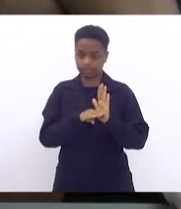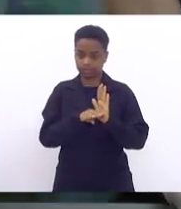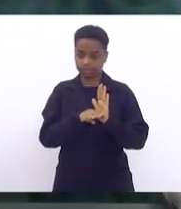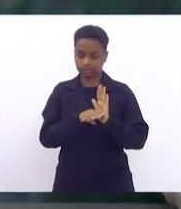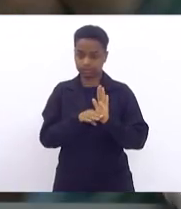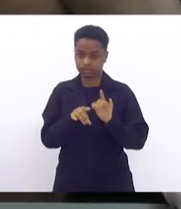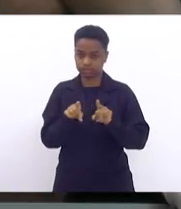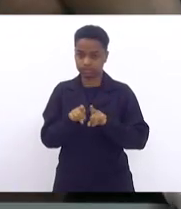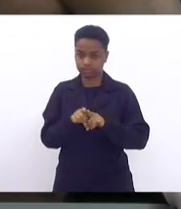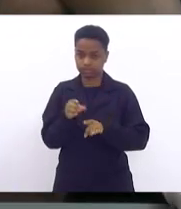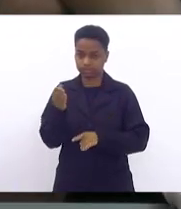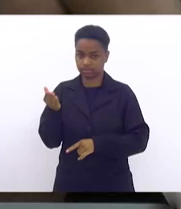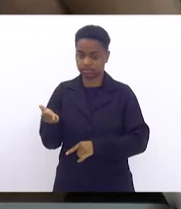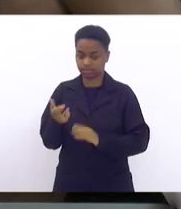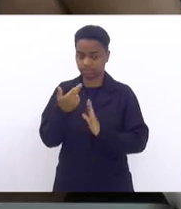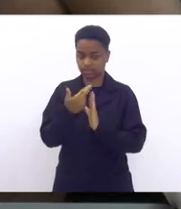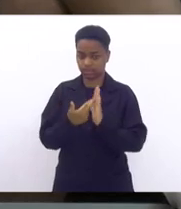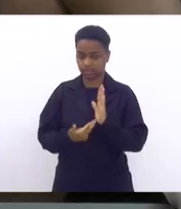relator